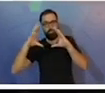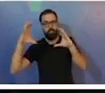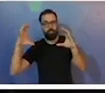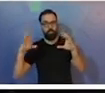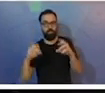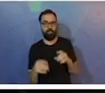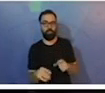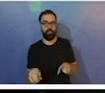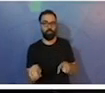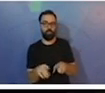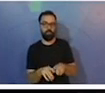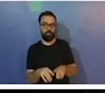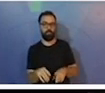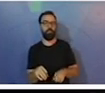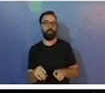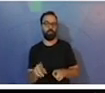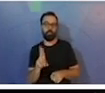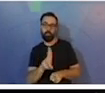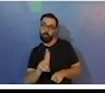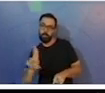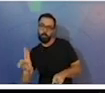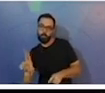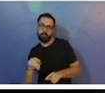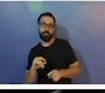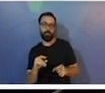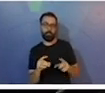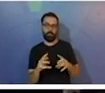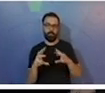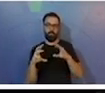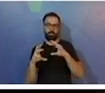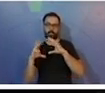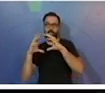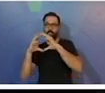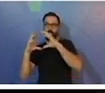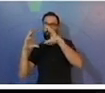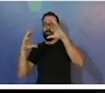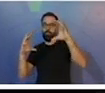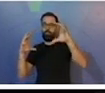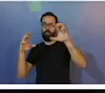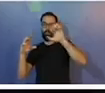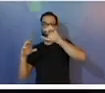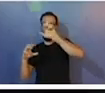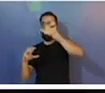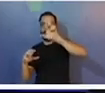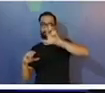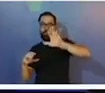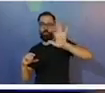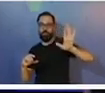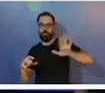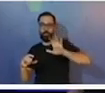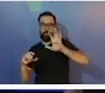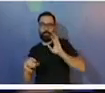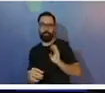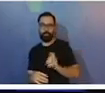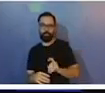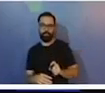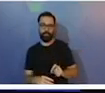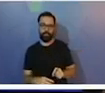e em seguida escreva o nome de um que se localiza no hemisfério ocidental. Vamos voltar lá no